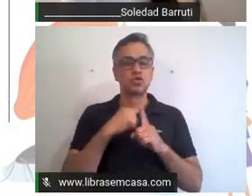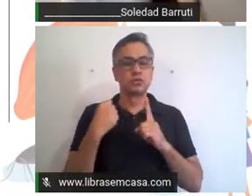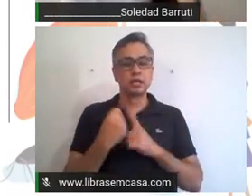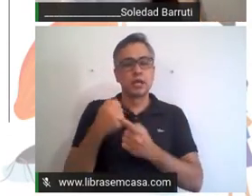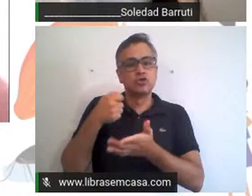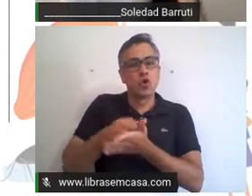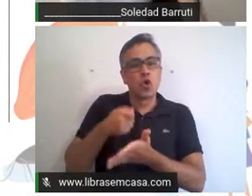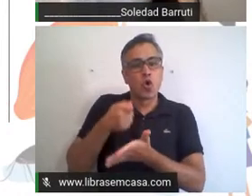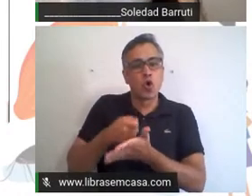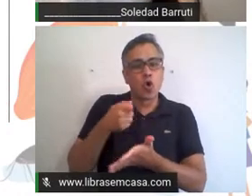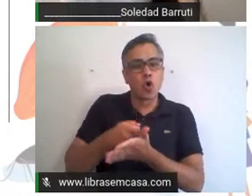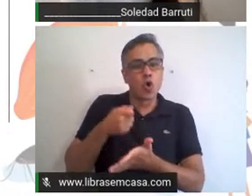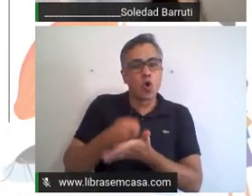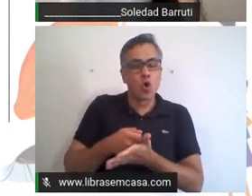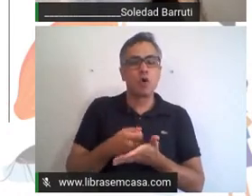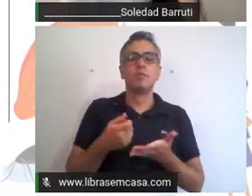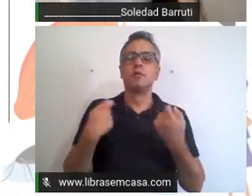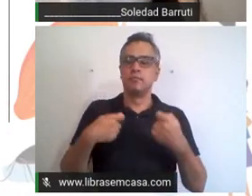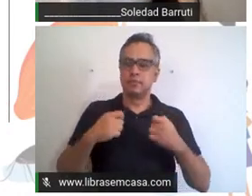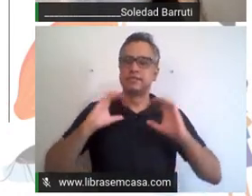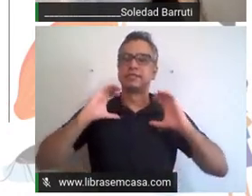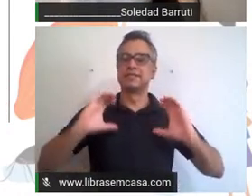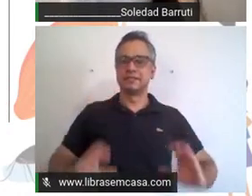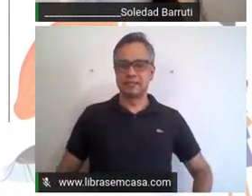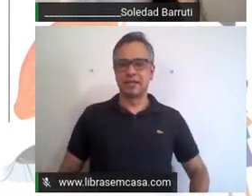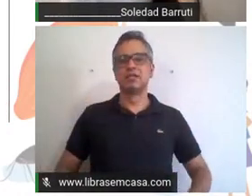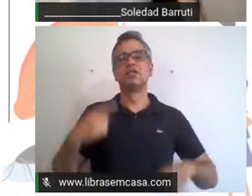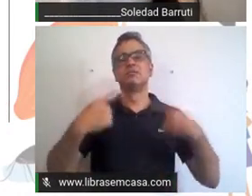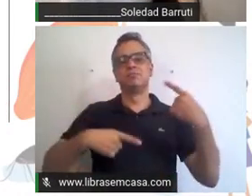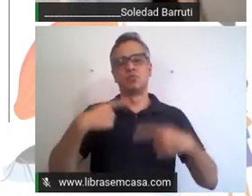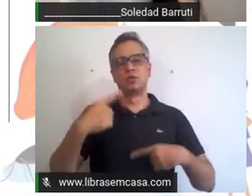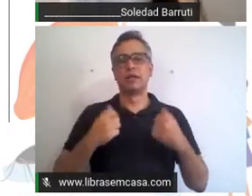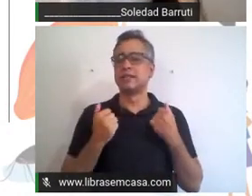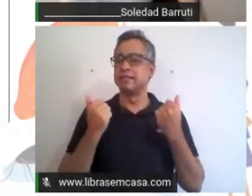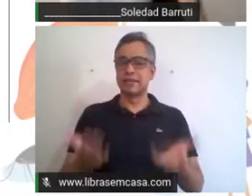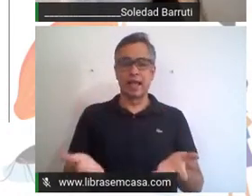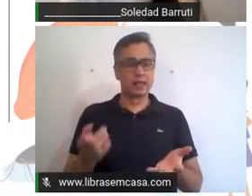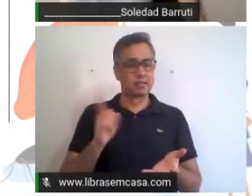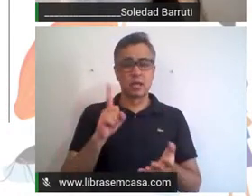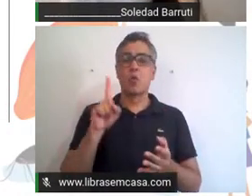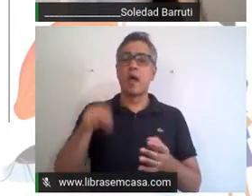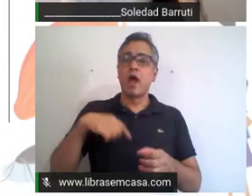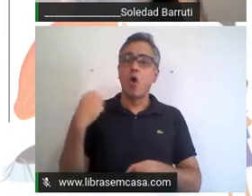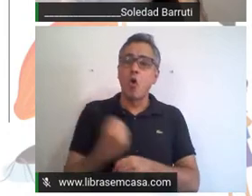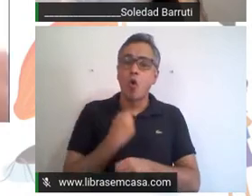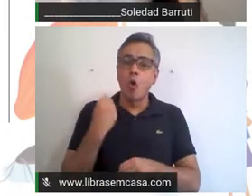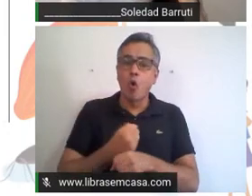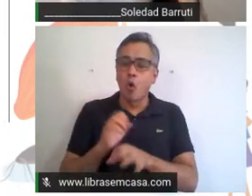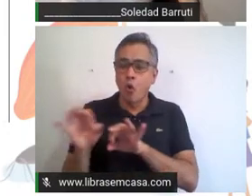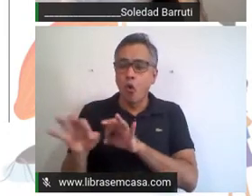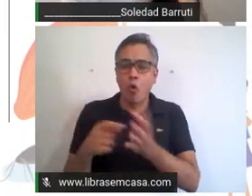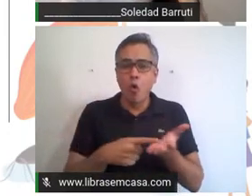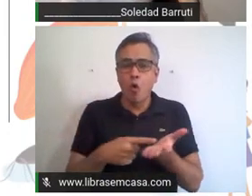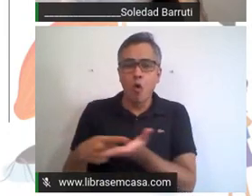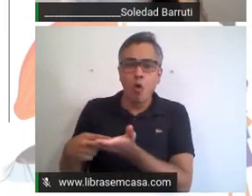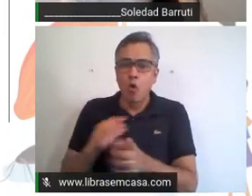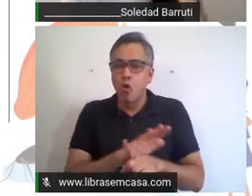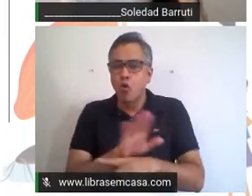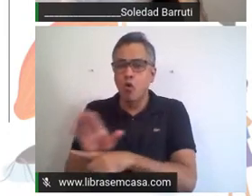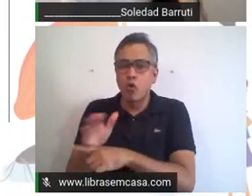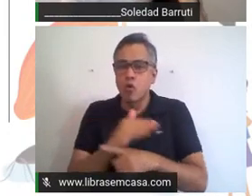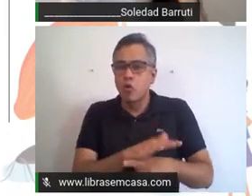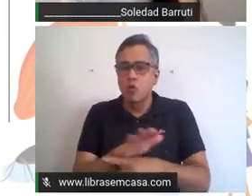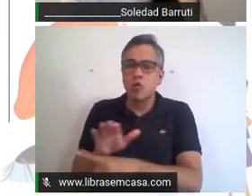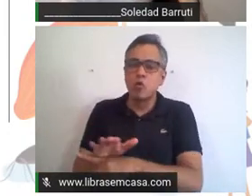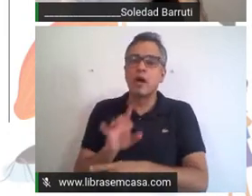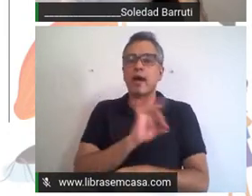precisamos de cidadania política. Isso não é dado, isso é construído, isso é feito, e isso é exercido por cada uma e cada